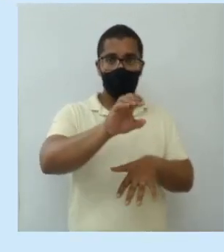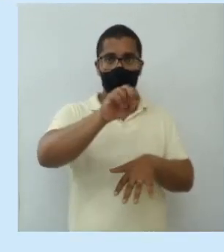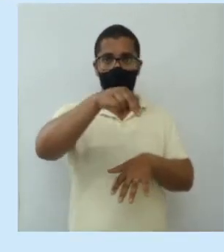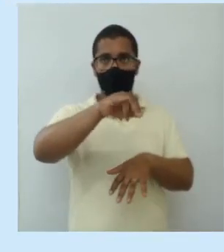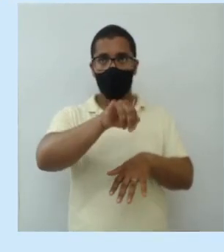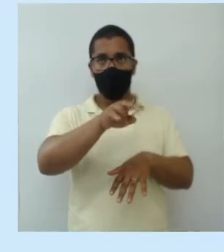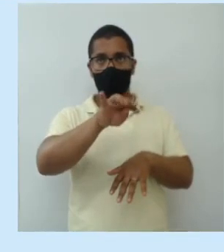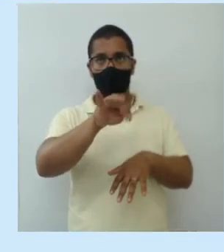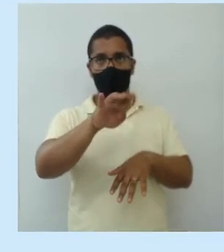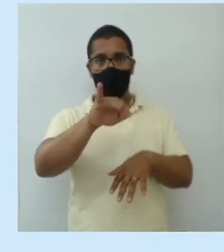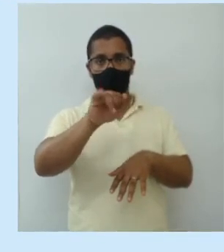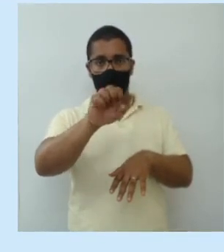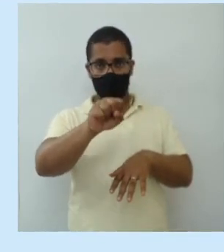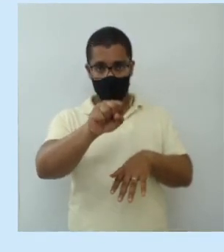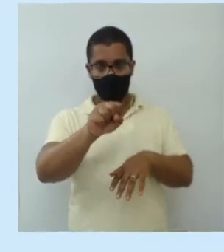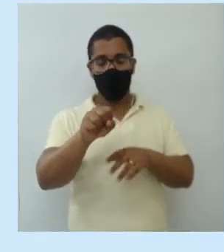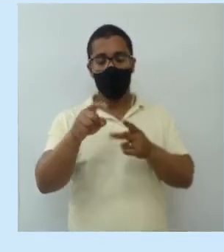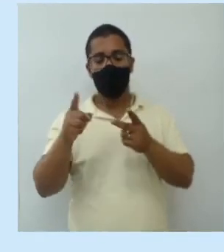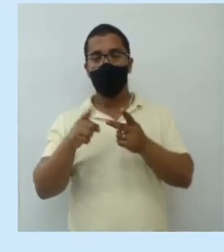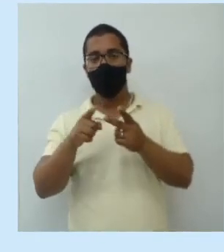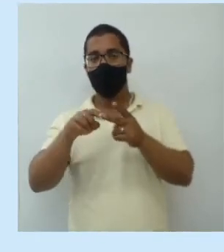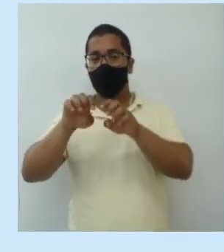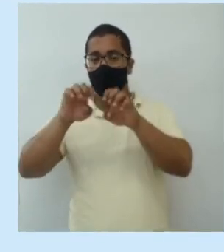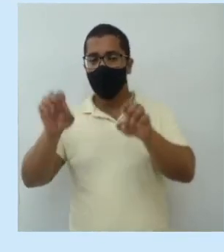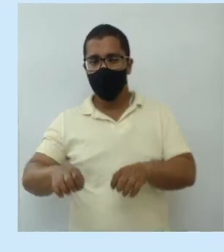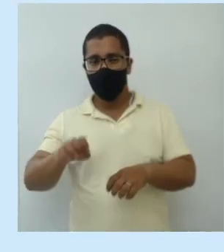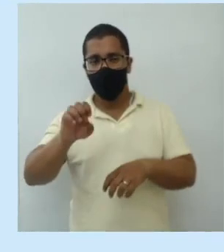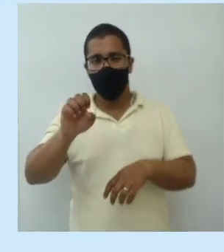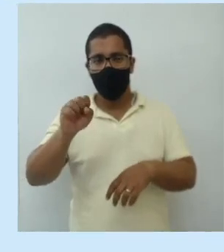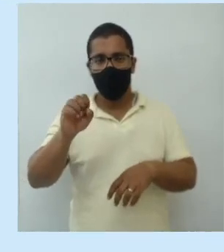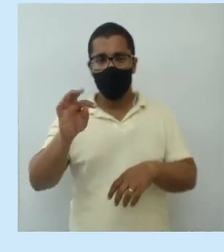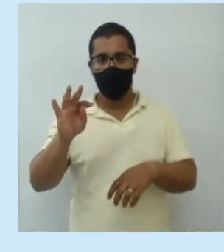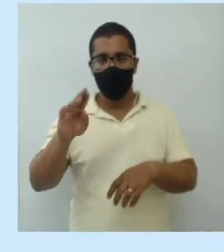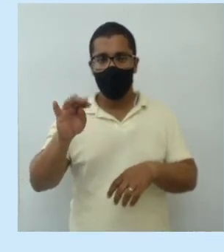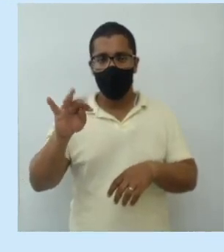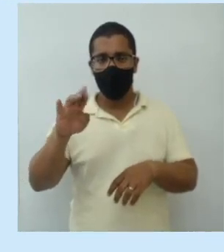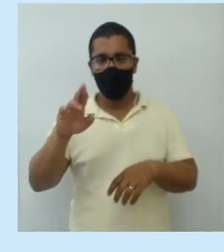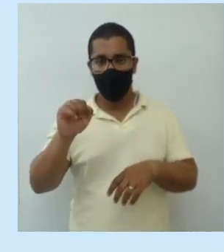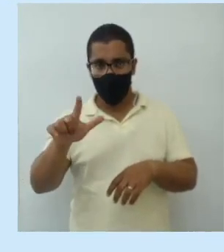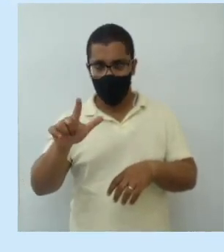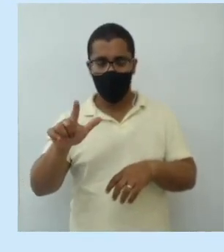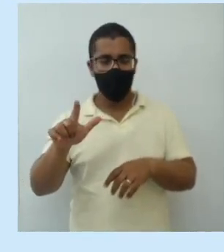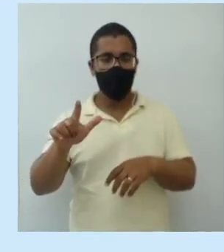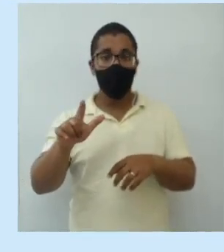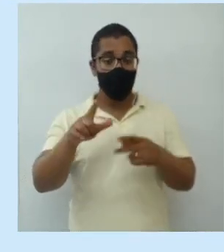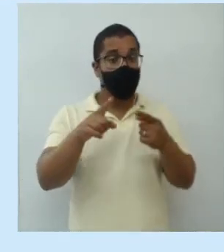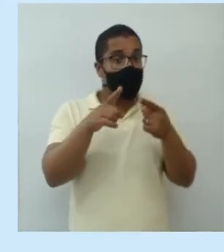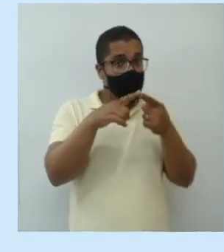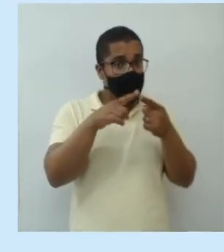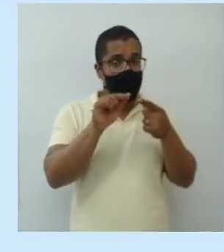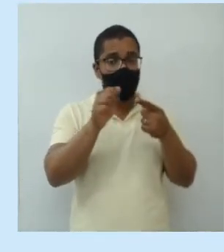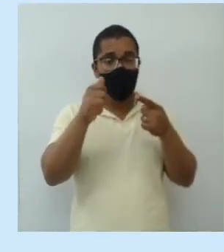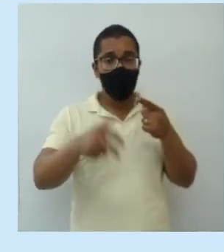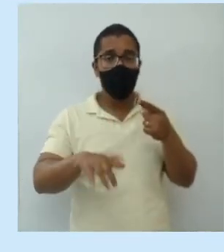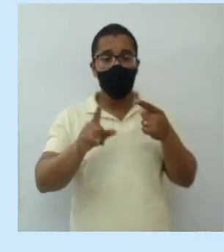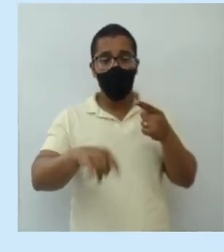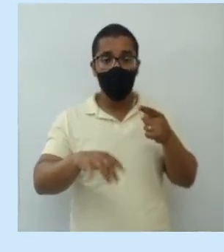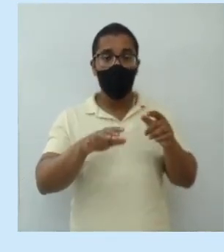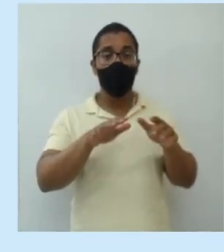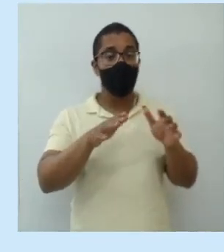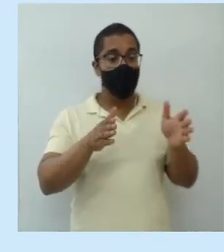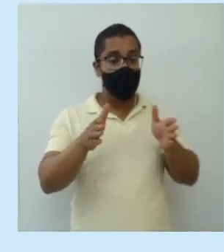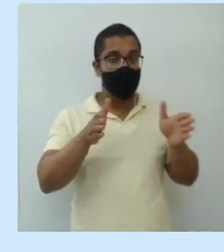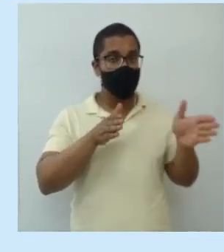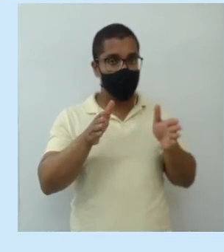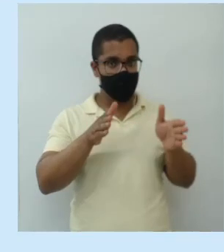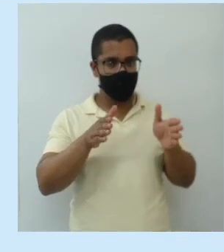e estruturais. Quando a gente fala em conjuntura, nós estamos falando de um momento. Então, o movimento social conjuntural,